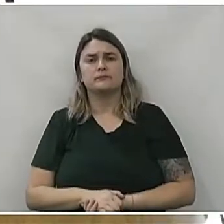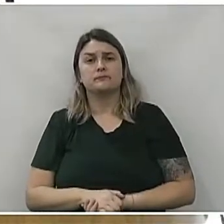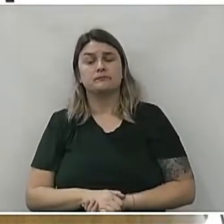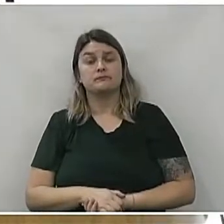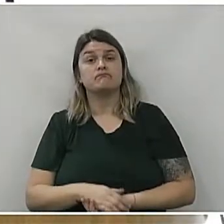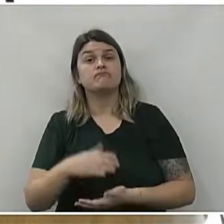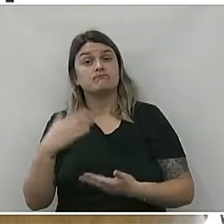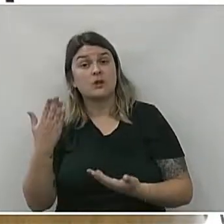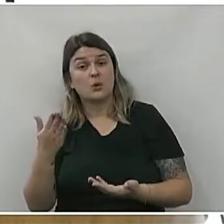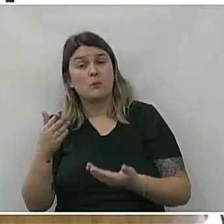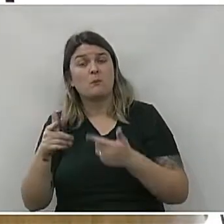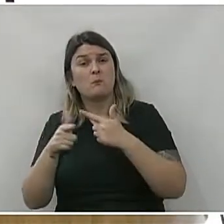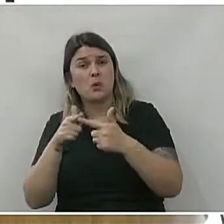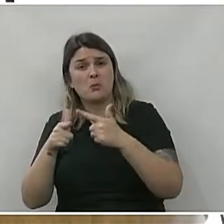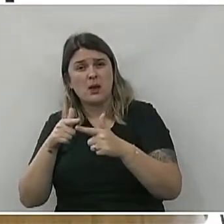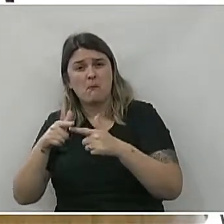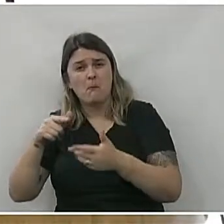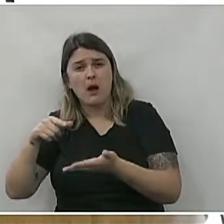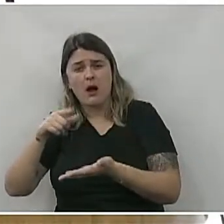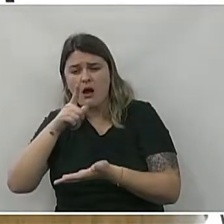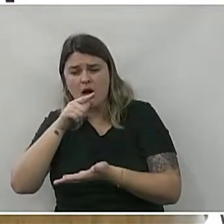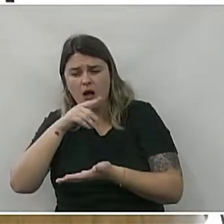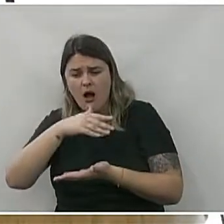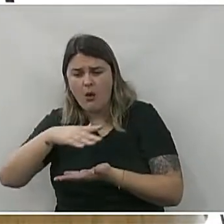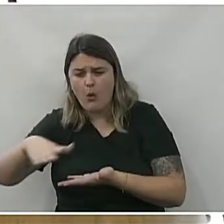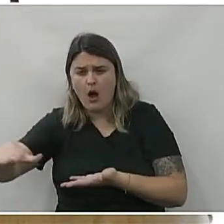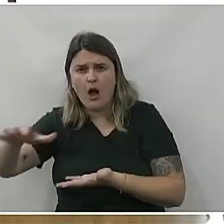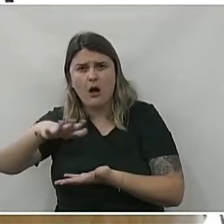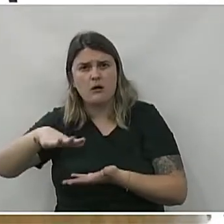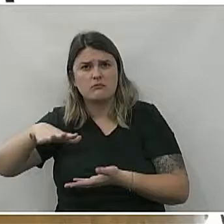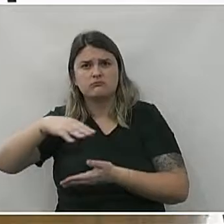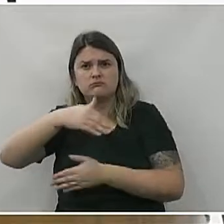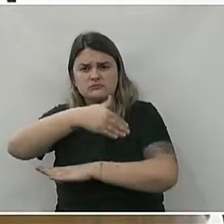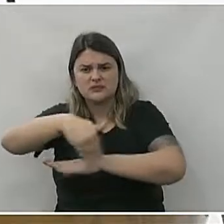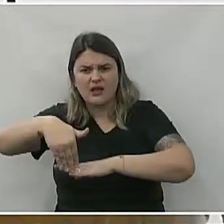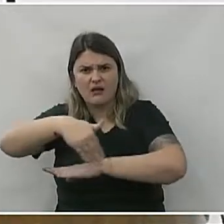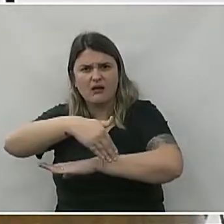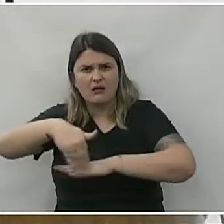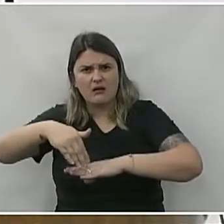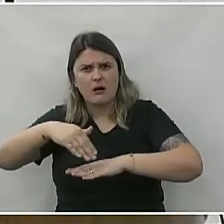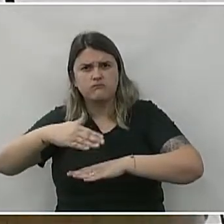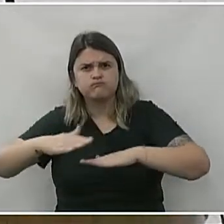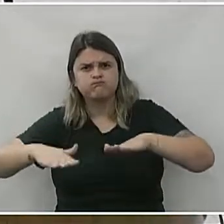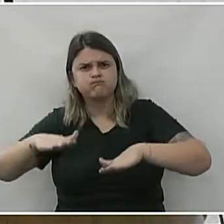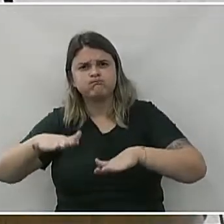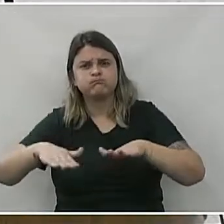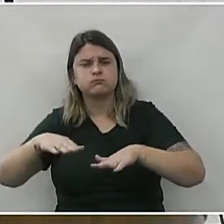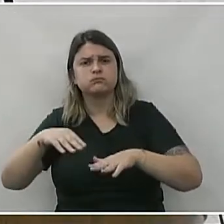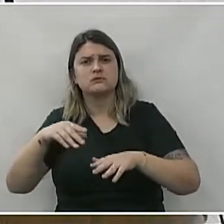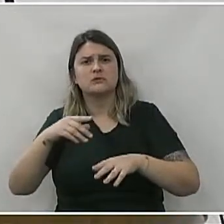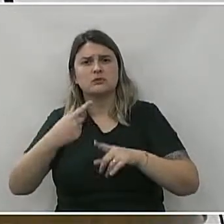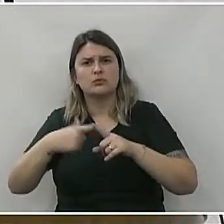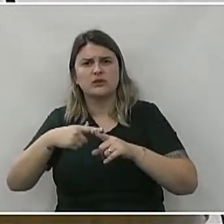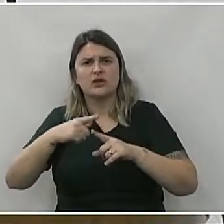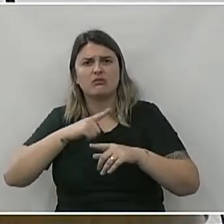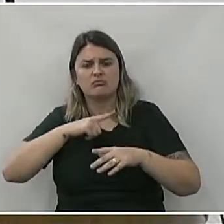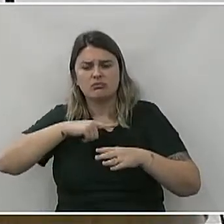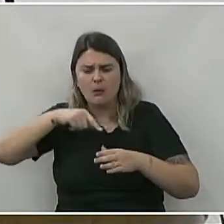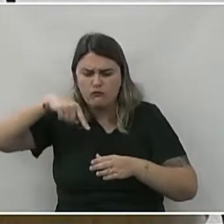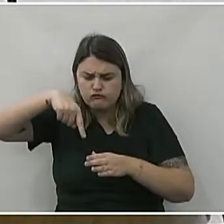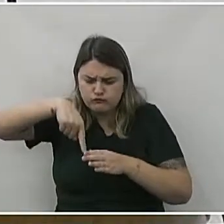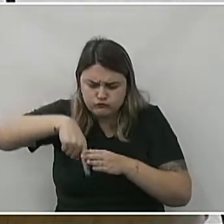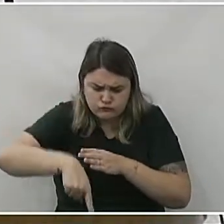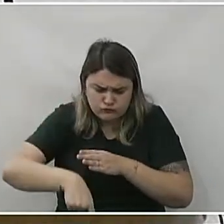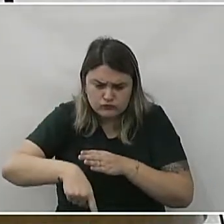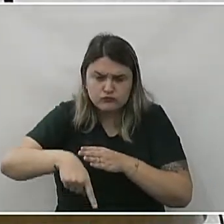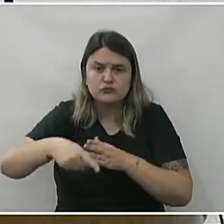A situação dessas poças de água que vocês viram, elas são enormes, em alguns casos é tão baixa, a questão